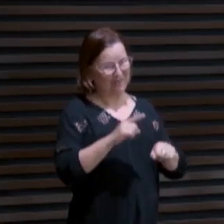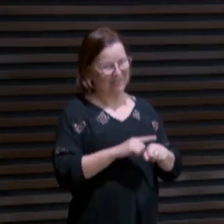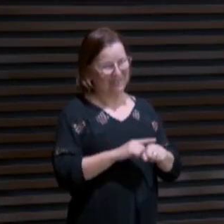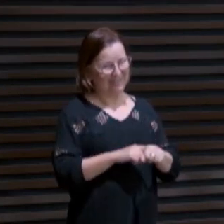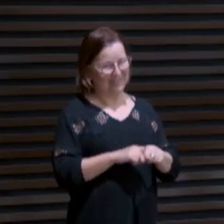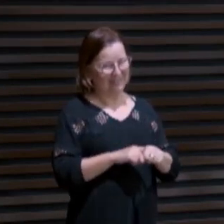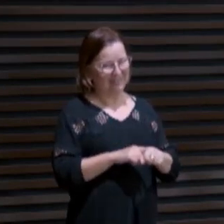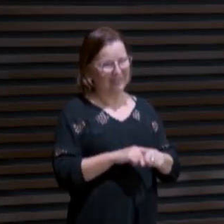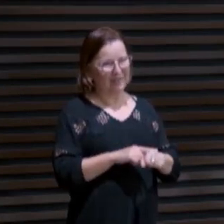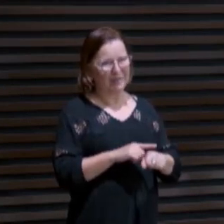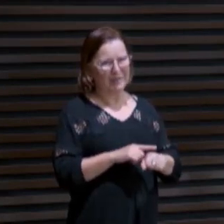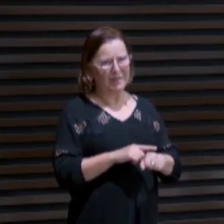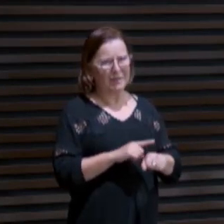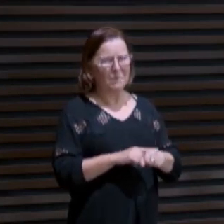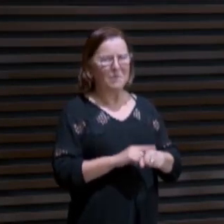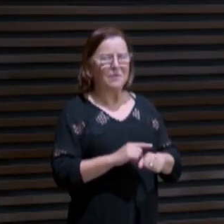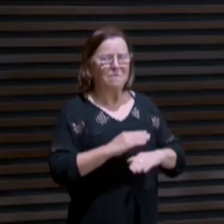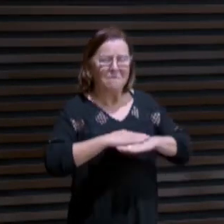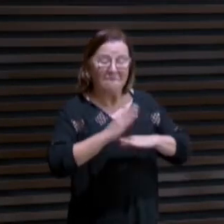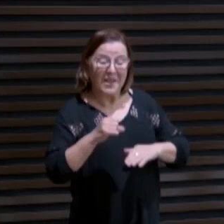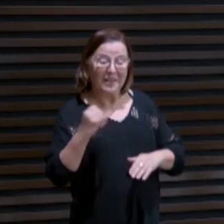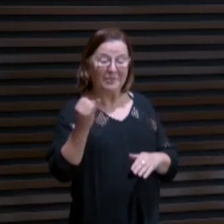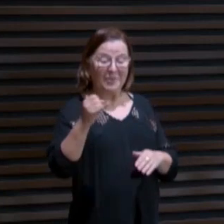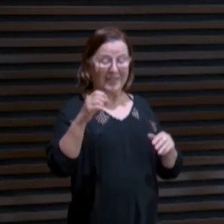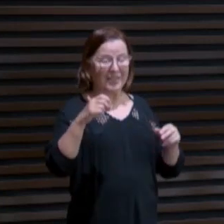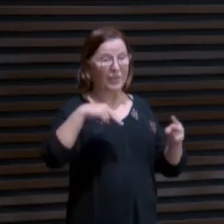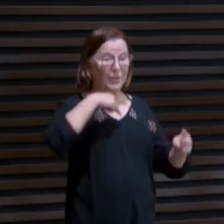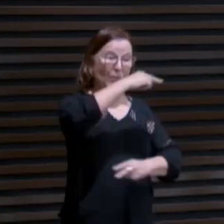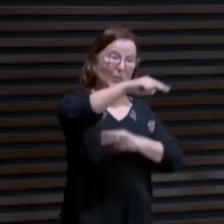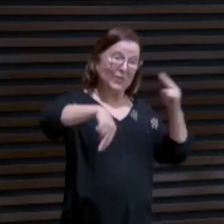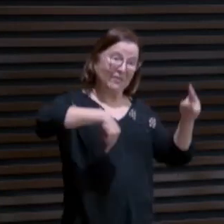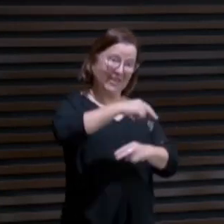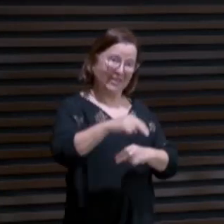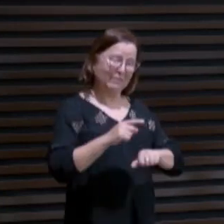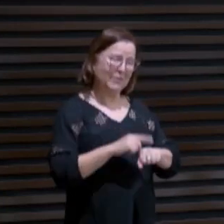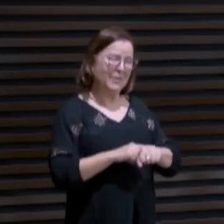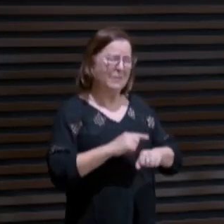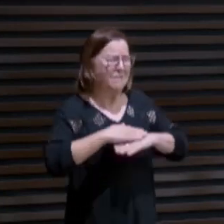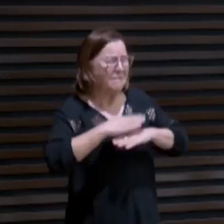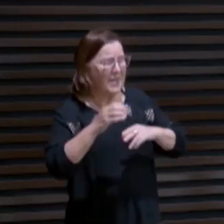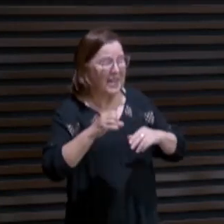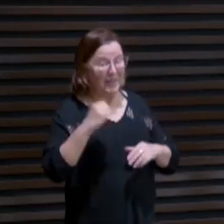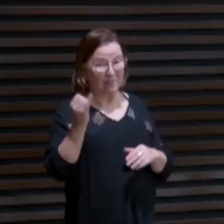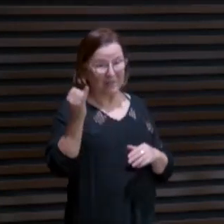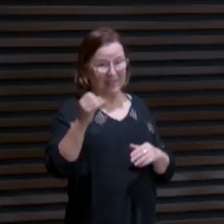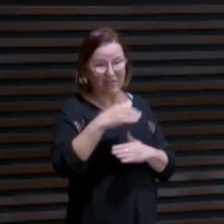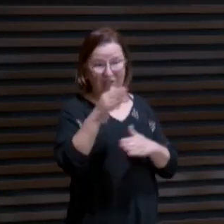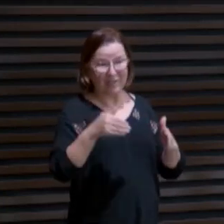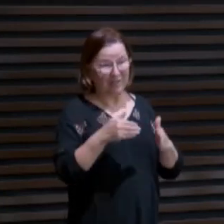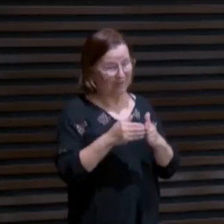mais importante desse universo. O momento mais importante de toda a